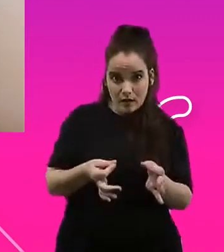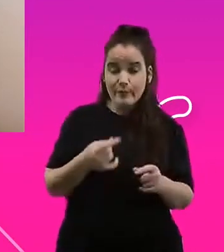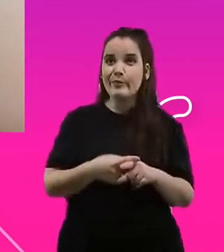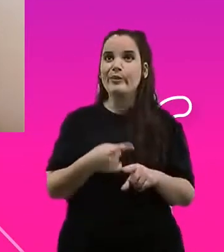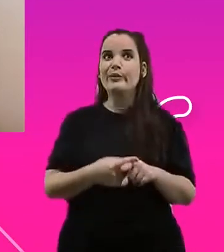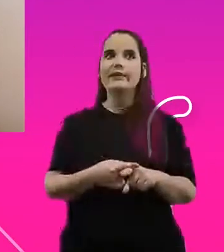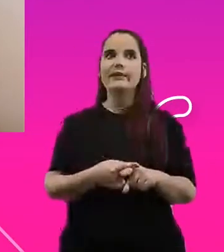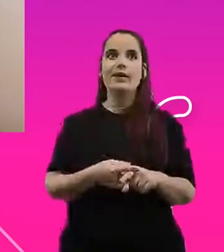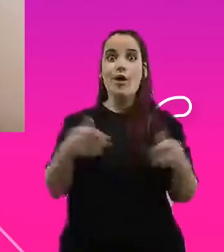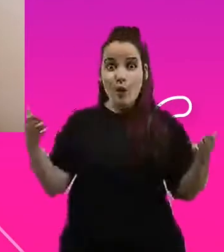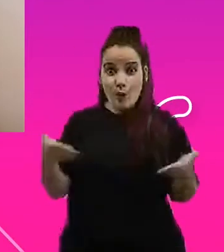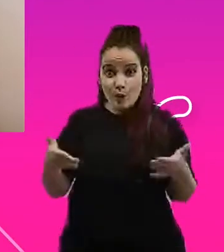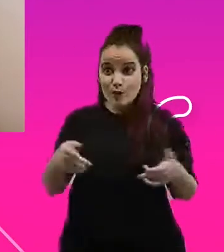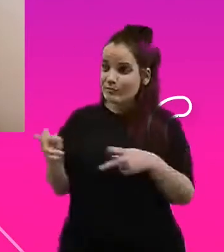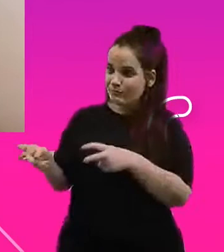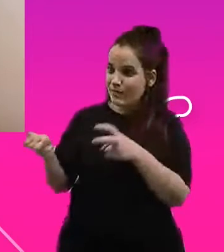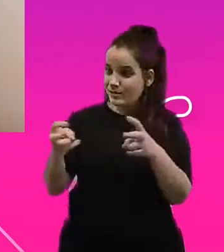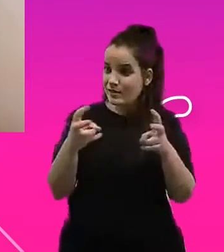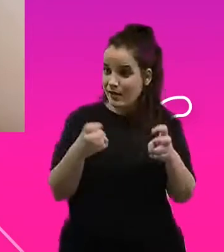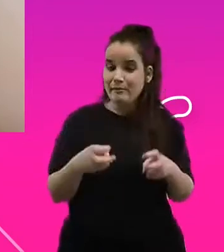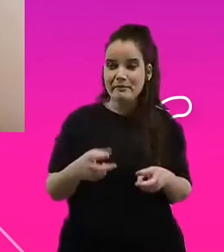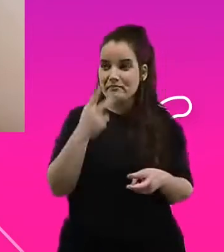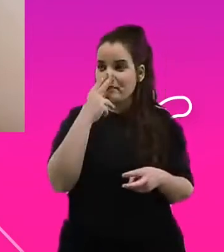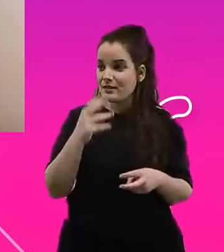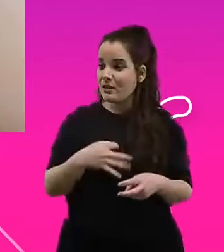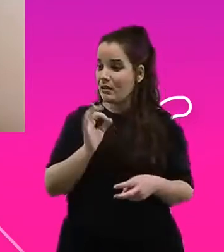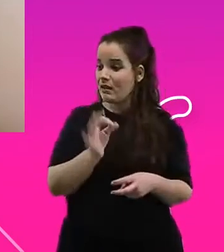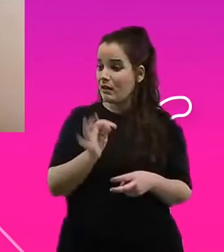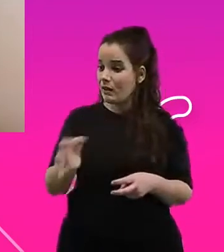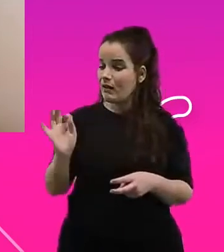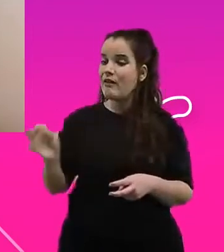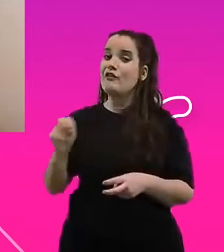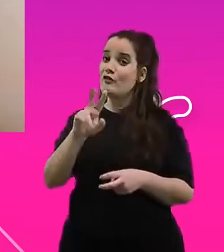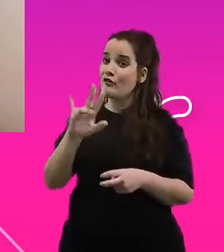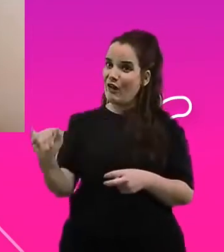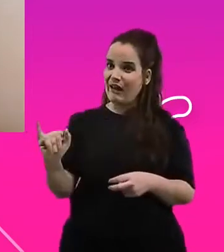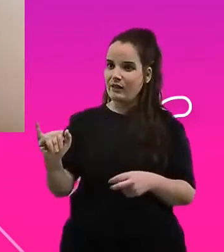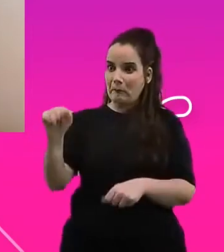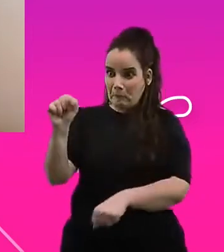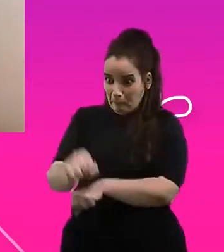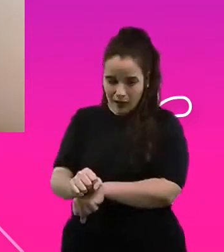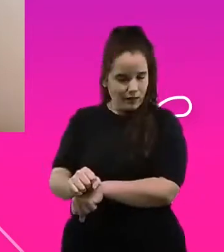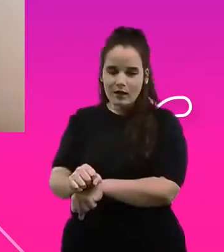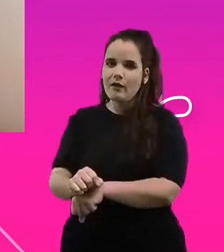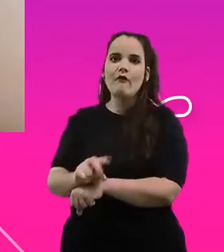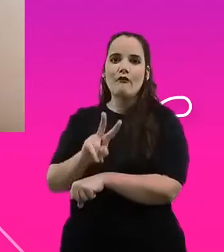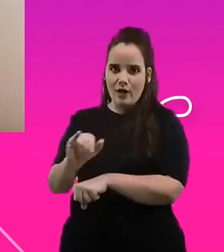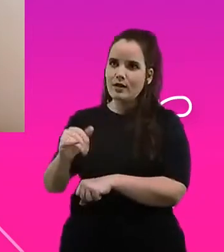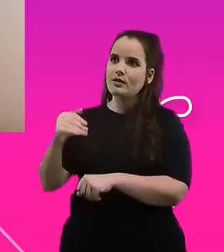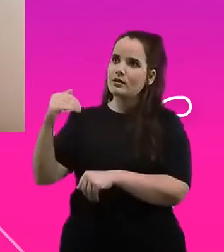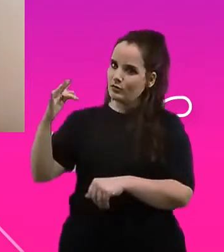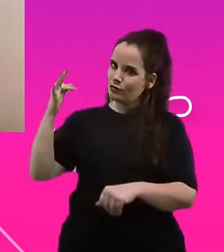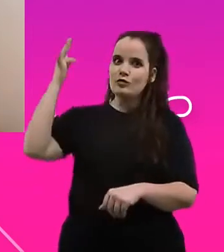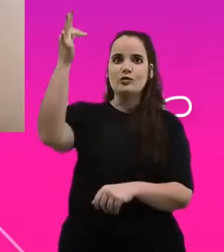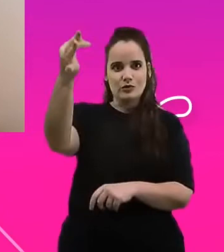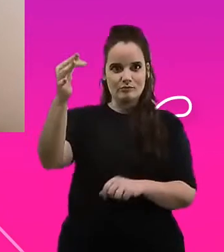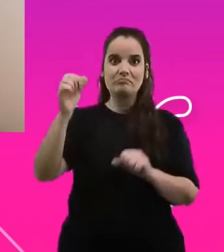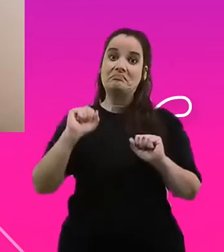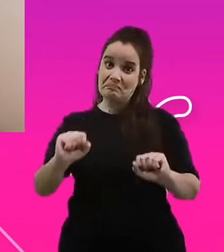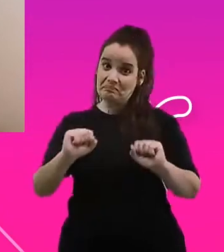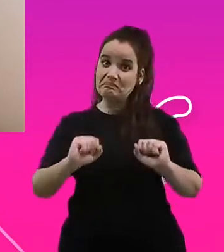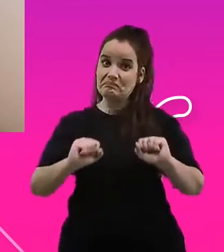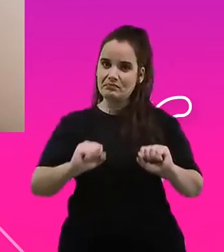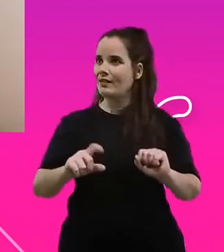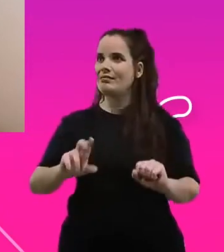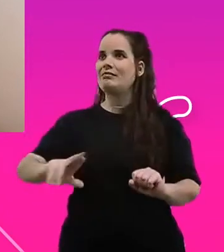hoje e que indicam pra gente que podem continuar acontecendo e podem ter um impacto nos próximos tempos. Não é uma previsão, uma bola